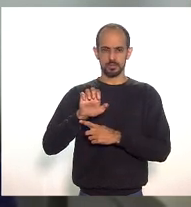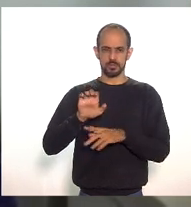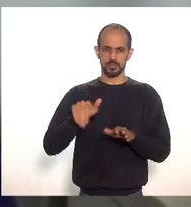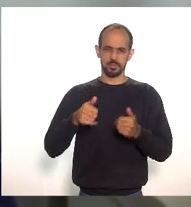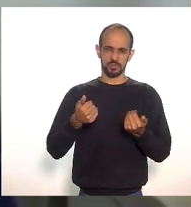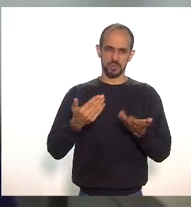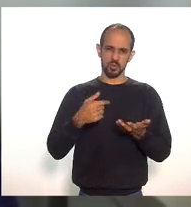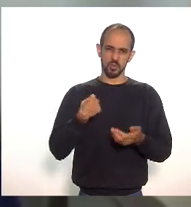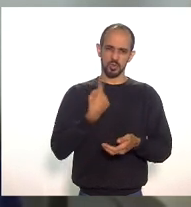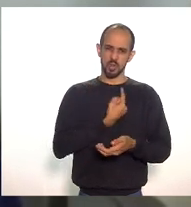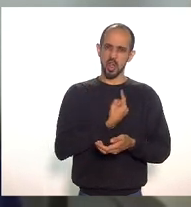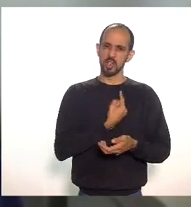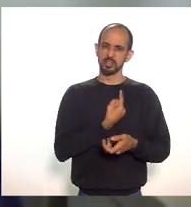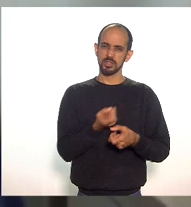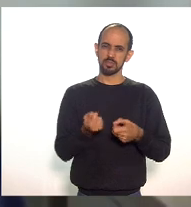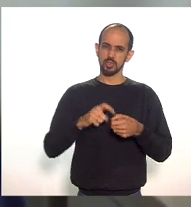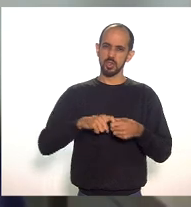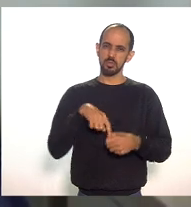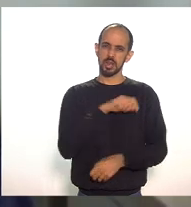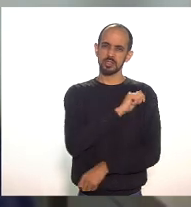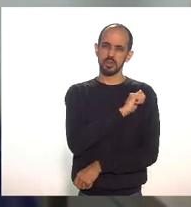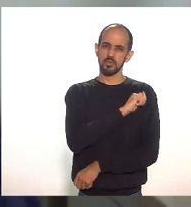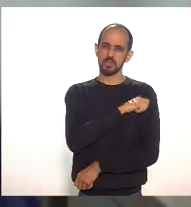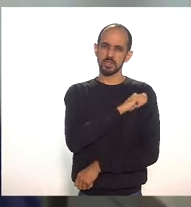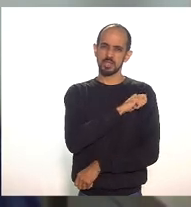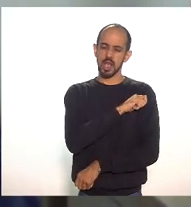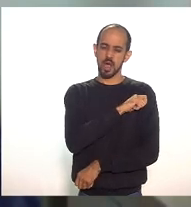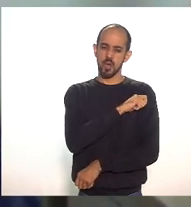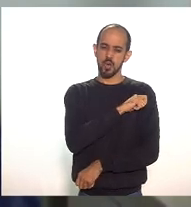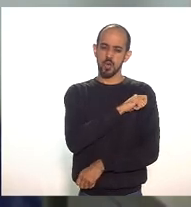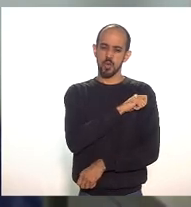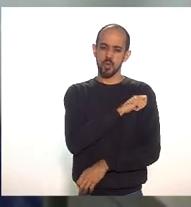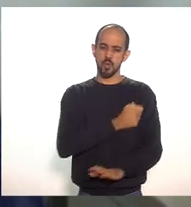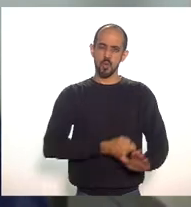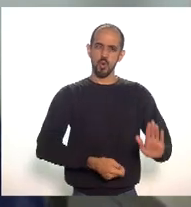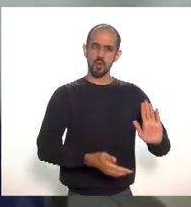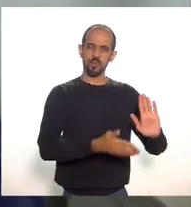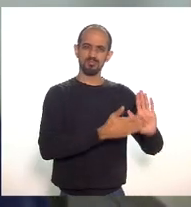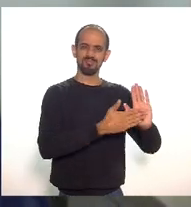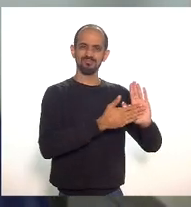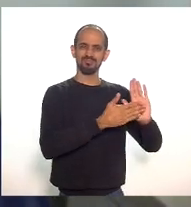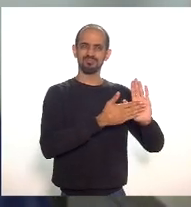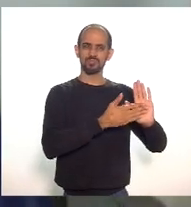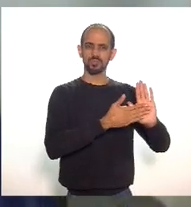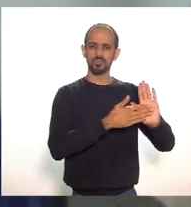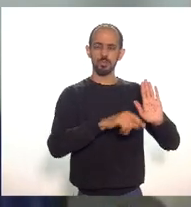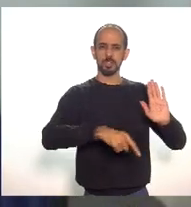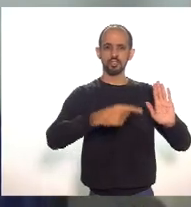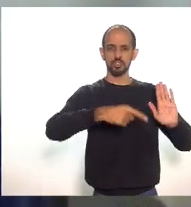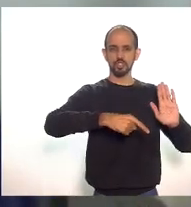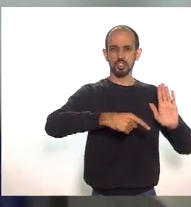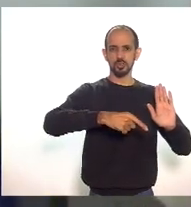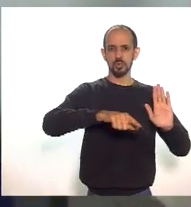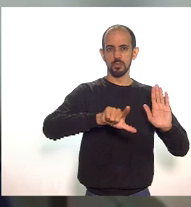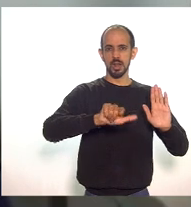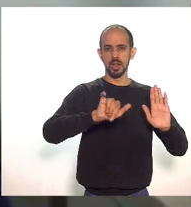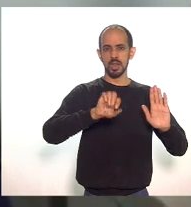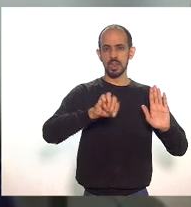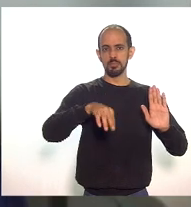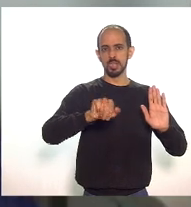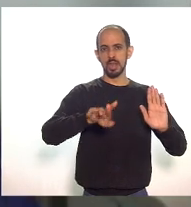com nosso regime de recuperação fiscal garantido por uma medida liminar do ministro